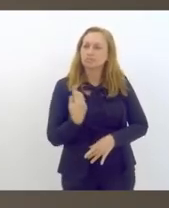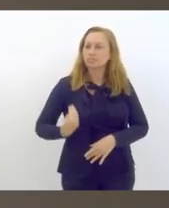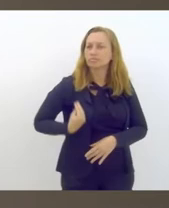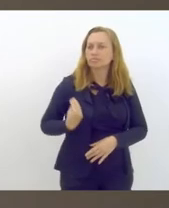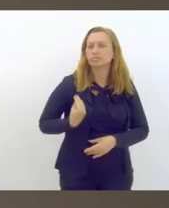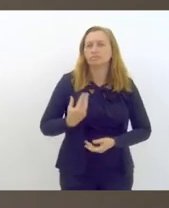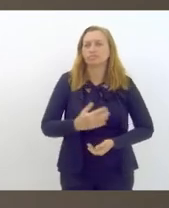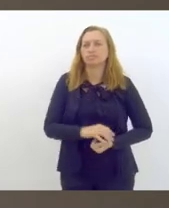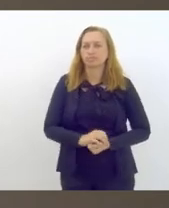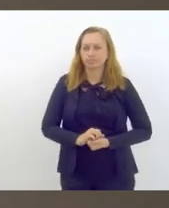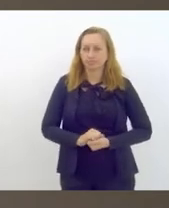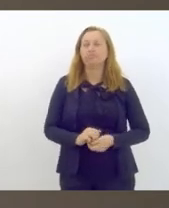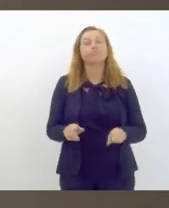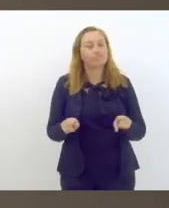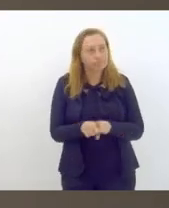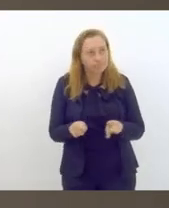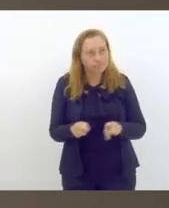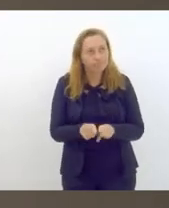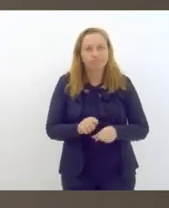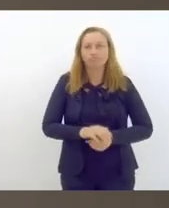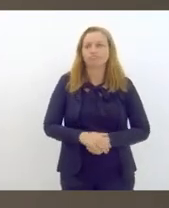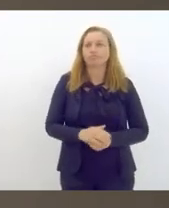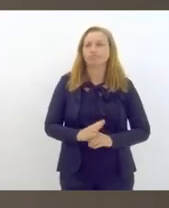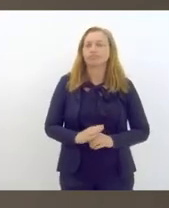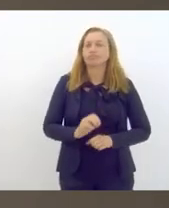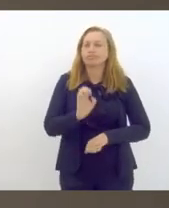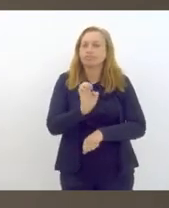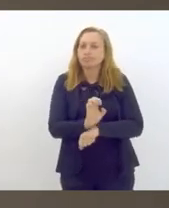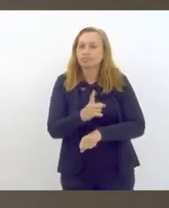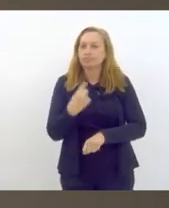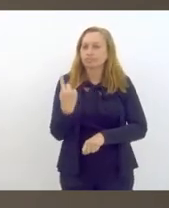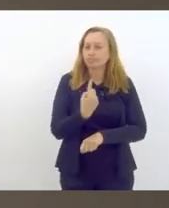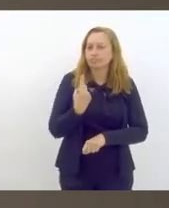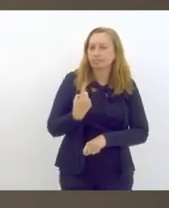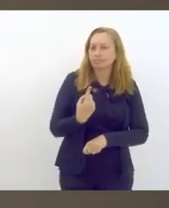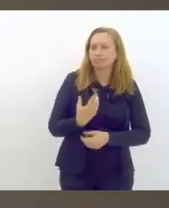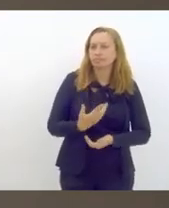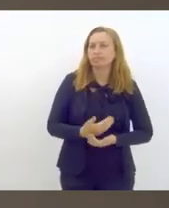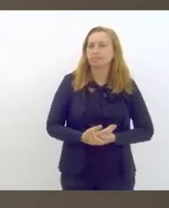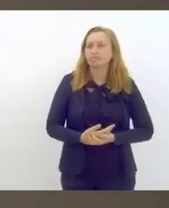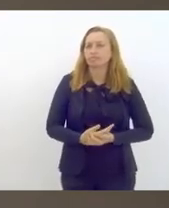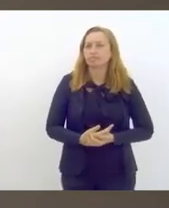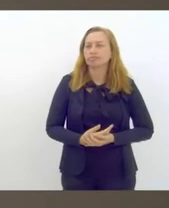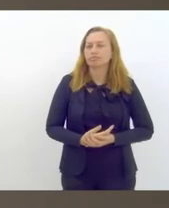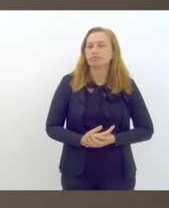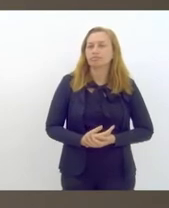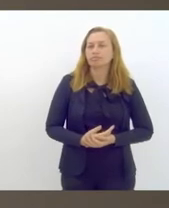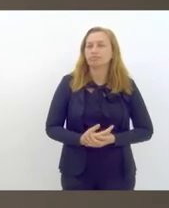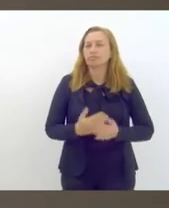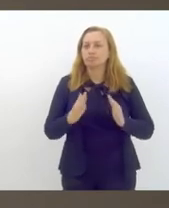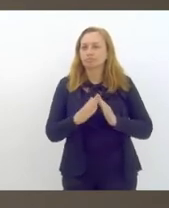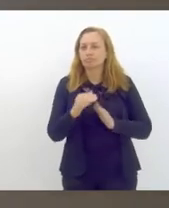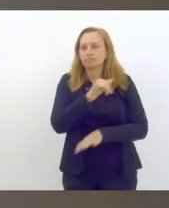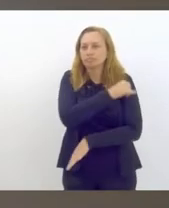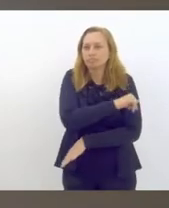nós moramos e também o estado que nós moramos, o Rio de Janeiro.